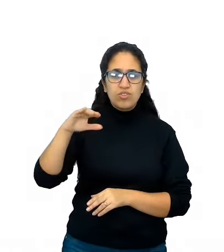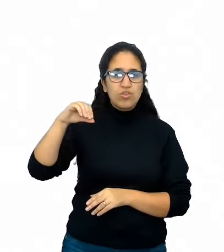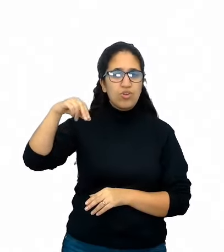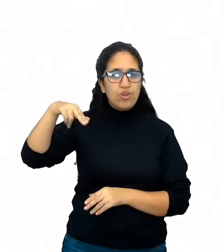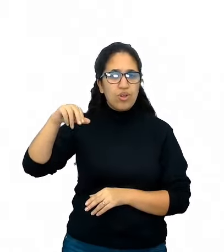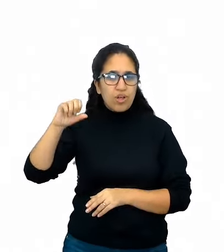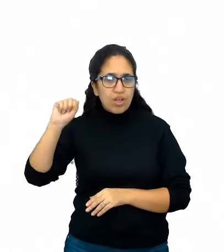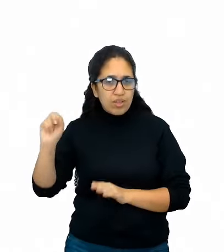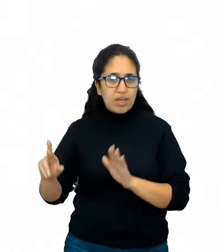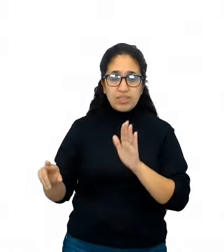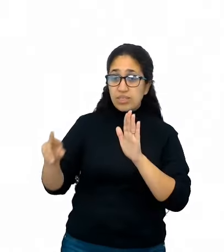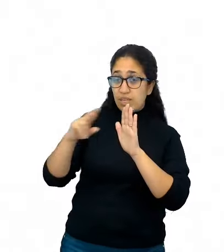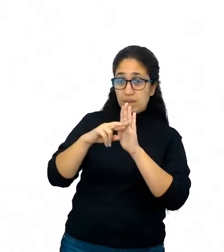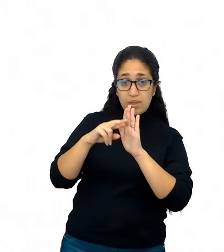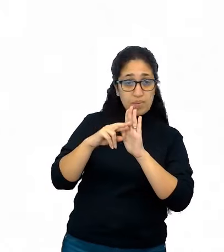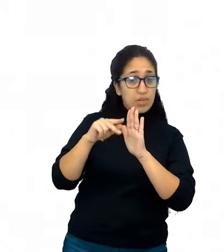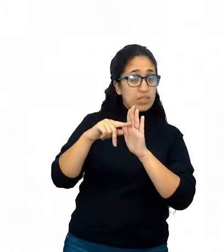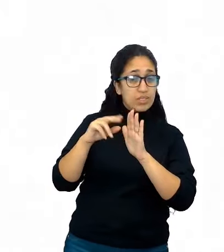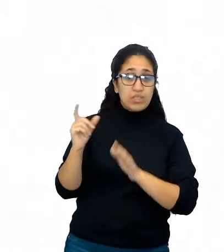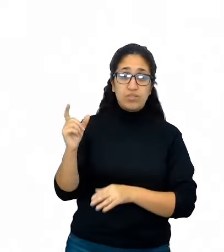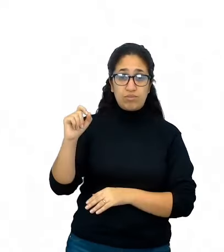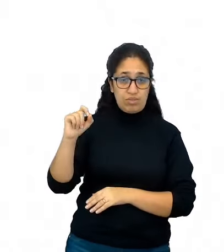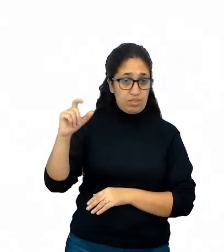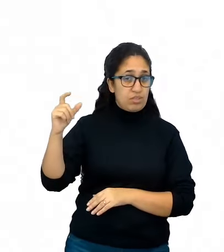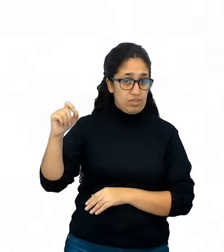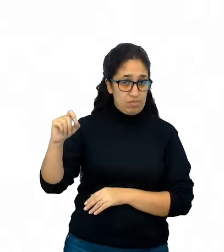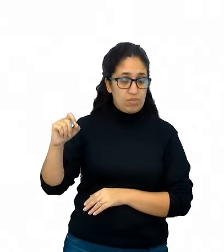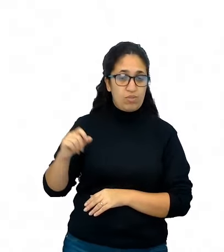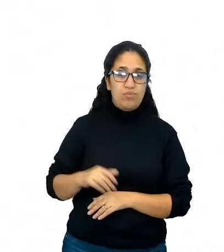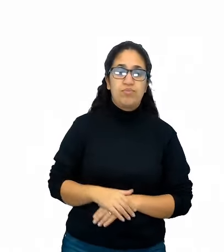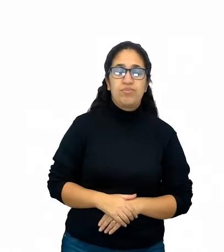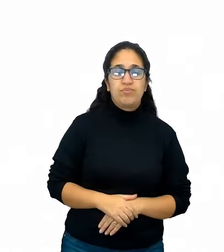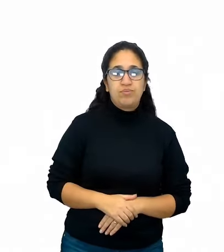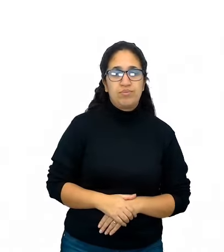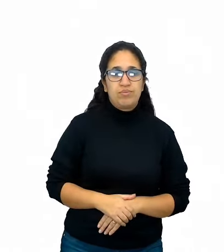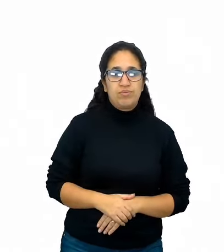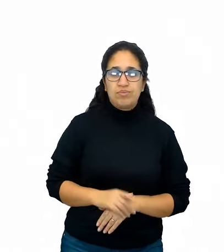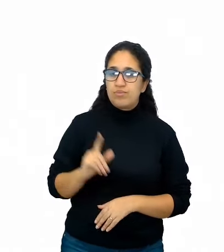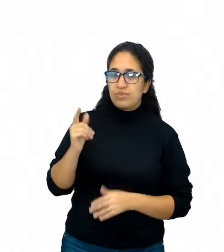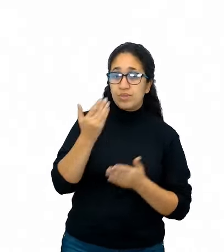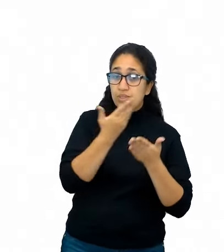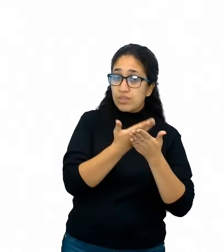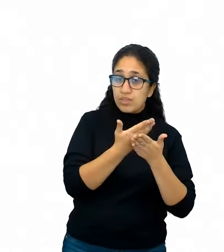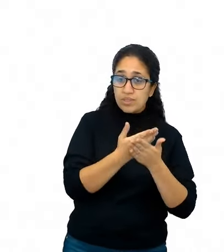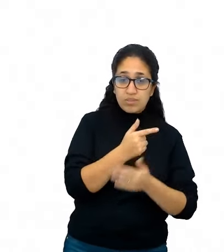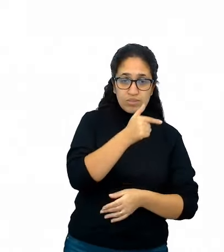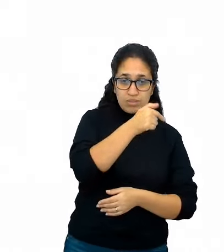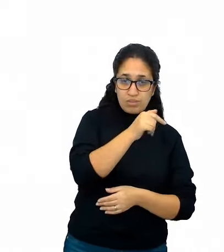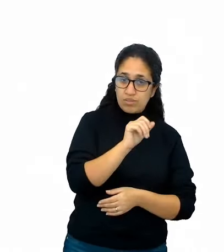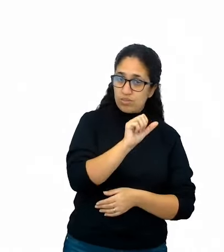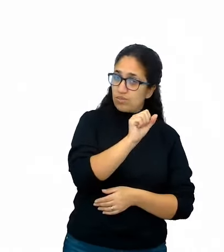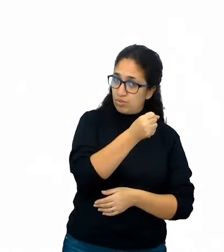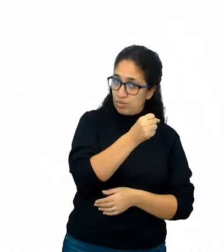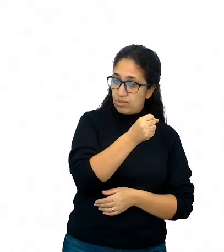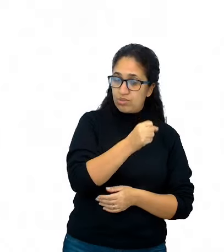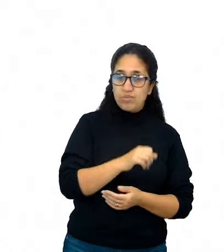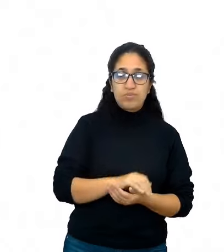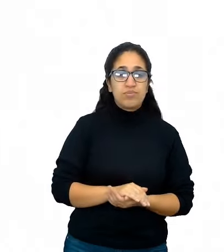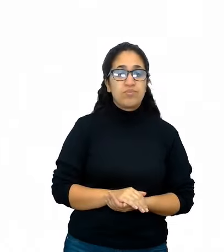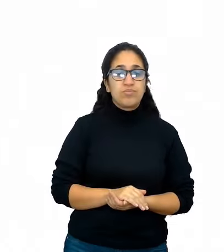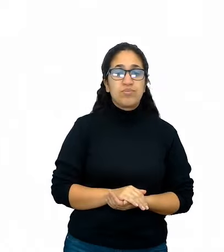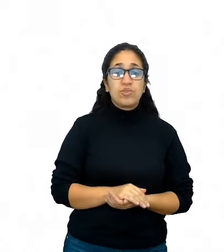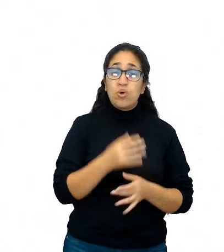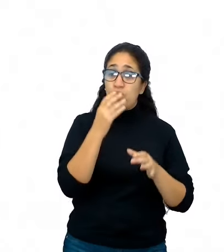tá? Apresentando aí a representação decimal. Já nas aulas 7 e 8, né, temos